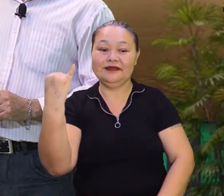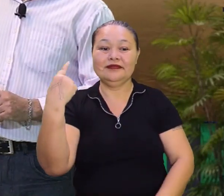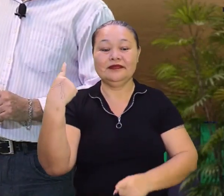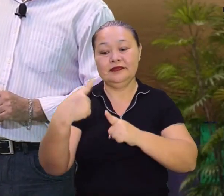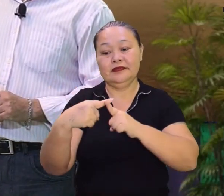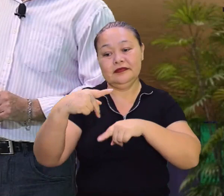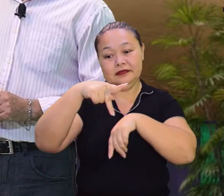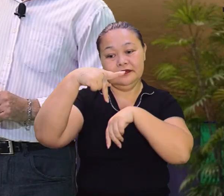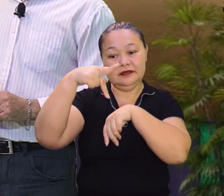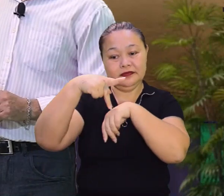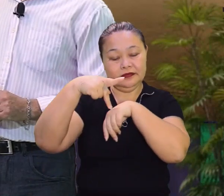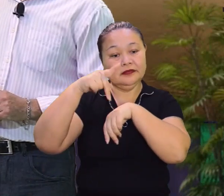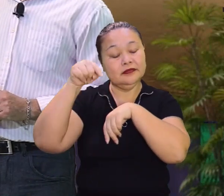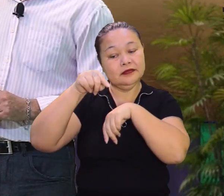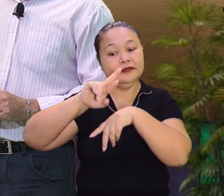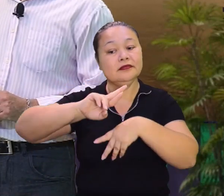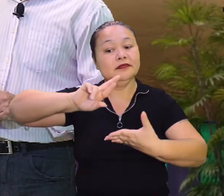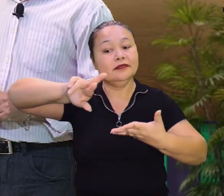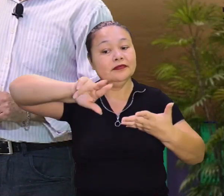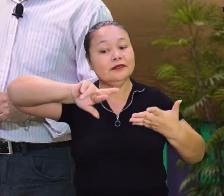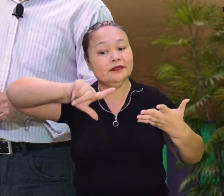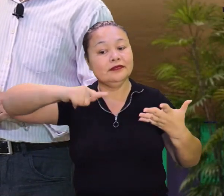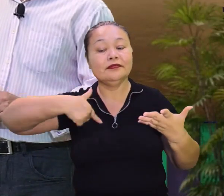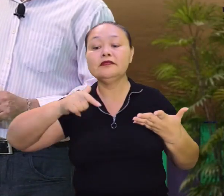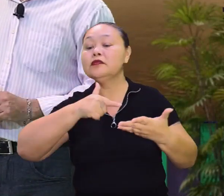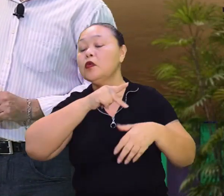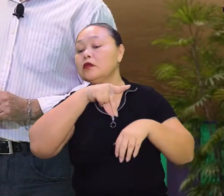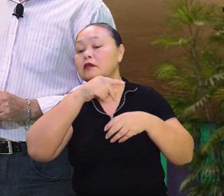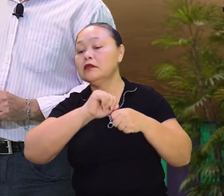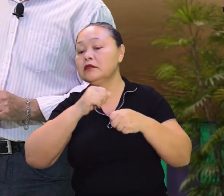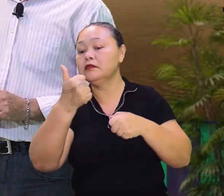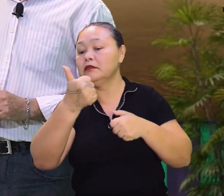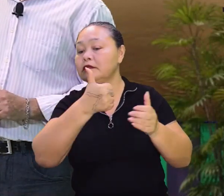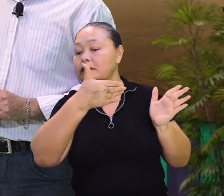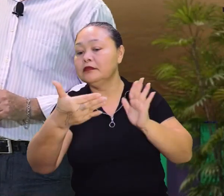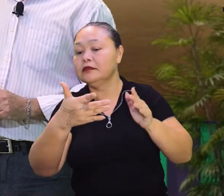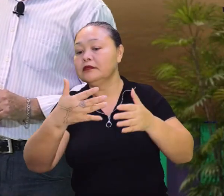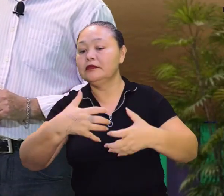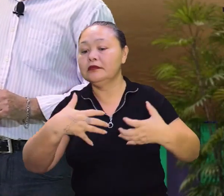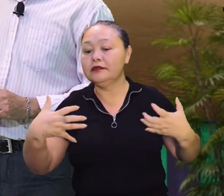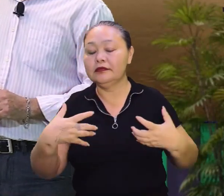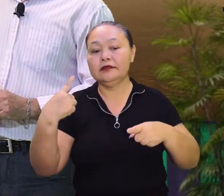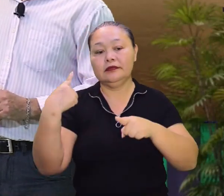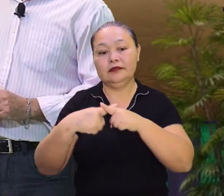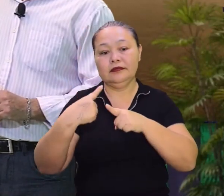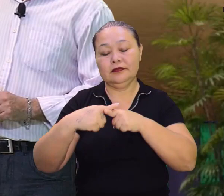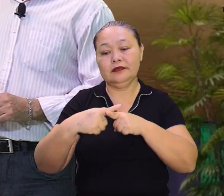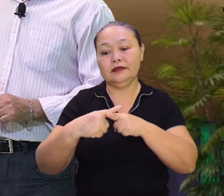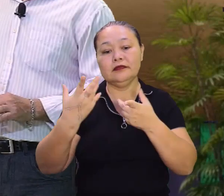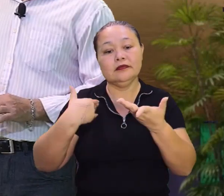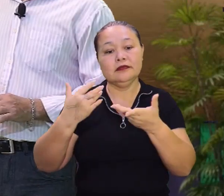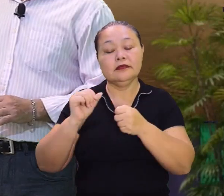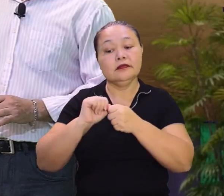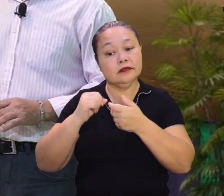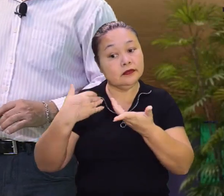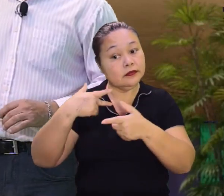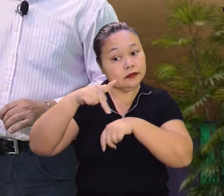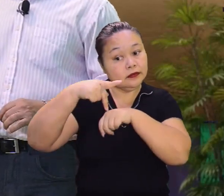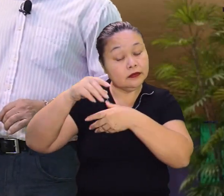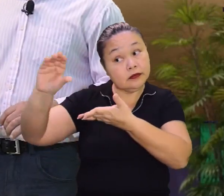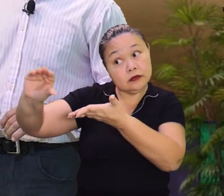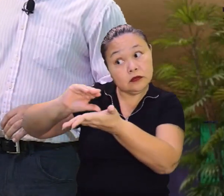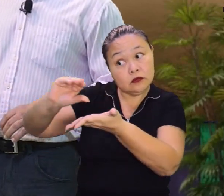esse país ele acaba sendo diferenciado dos demais da primeira geração dos tigres, porque boa parte dos países